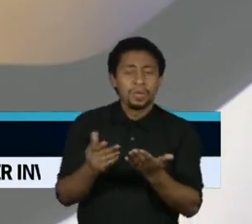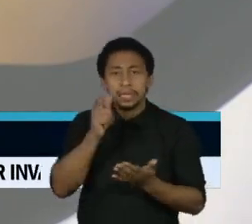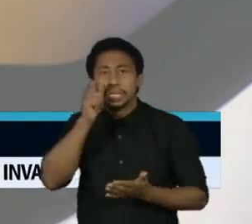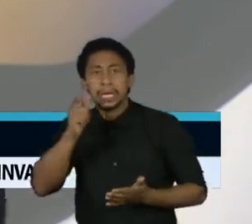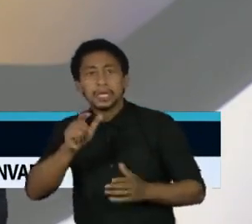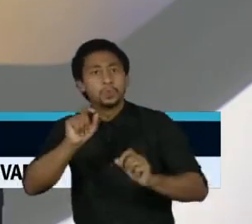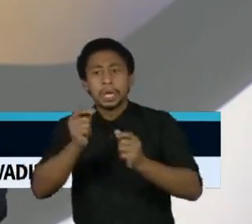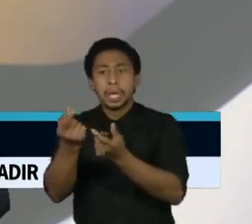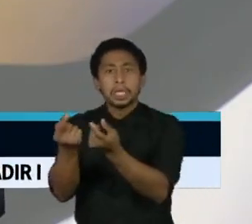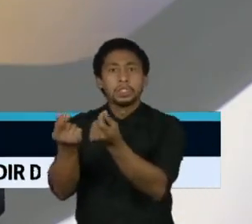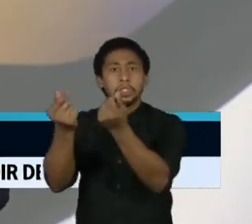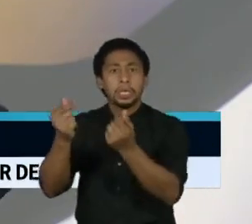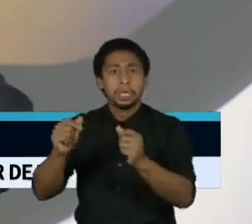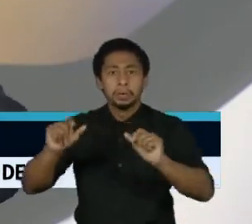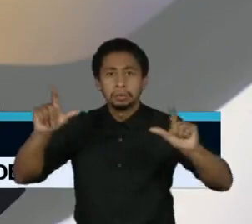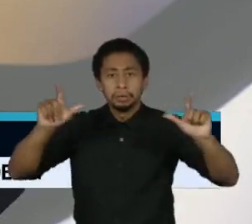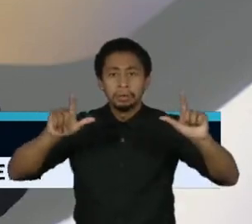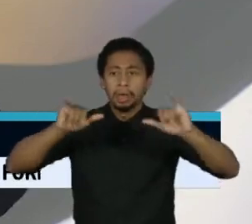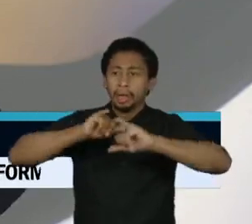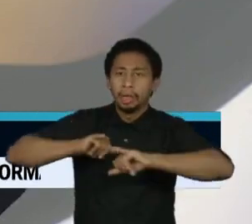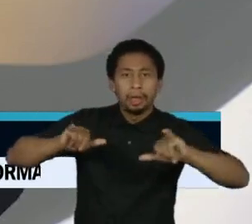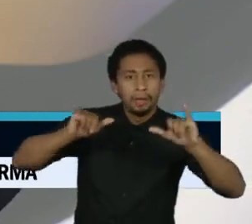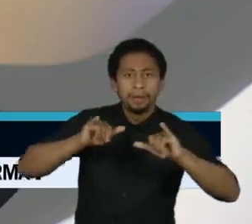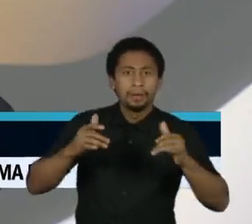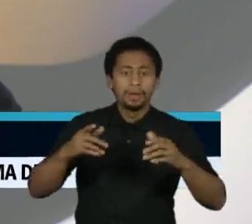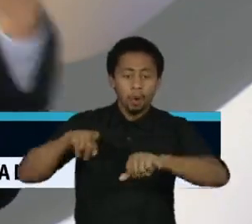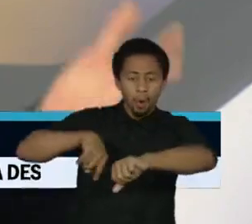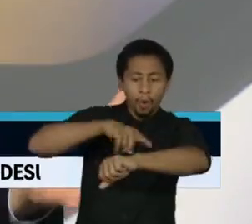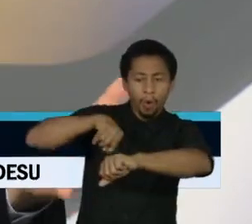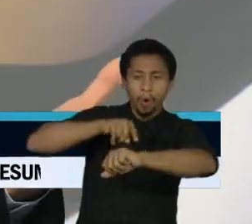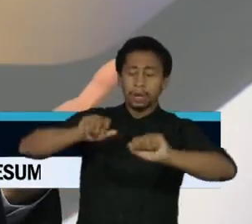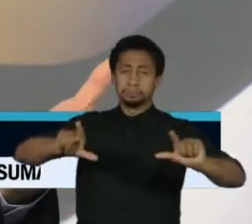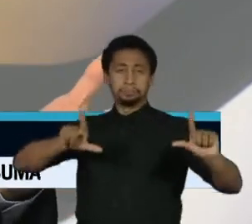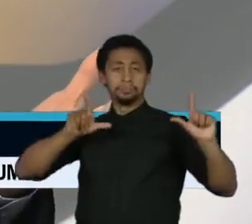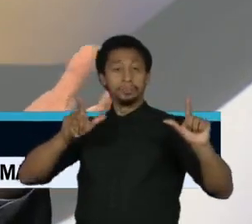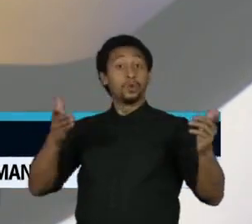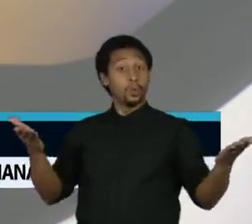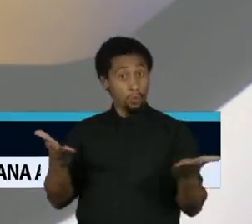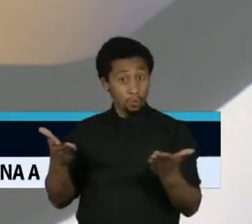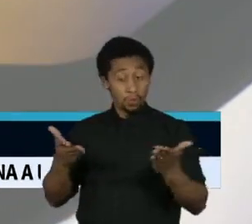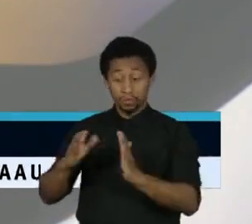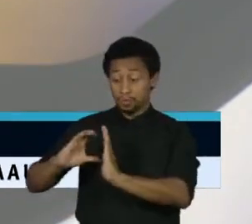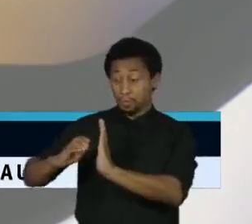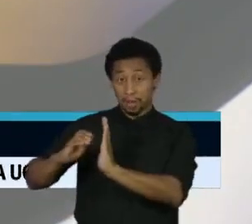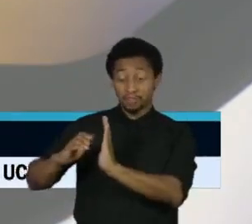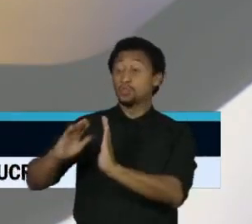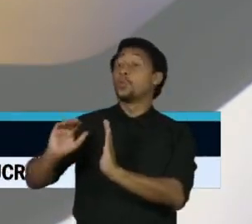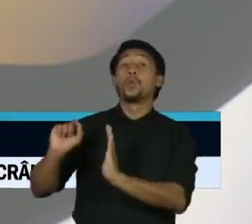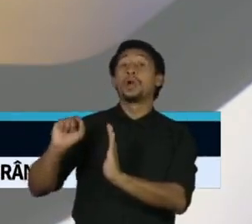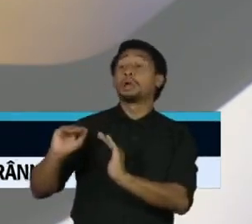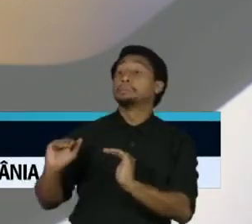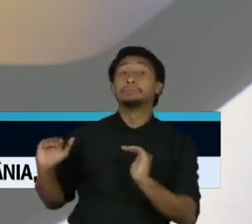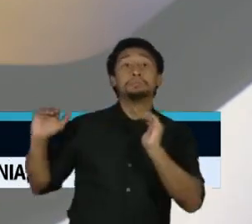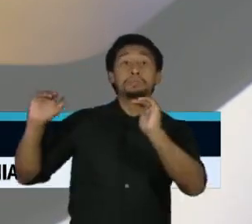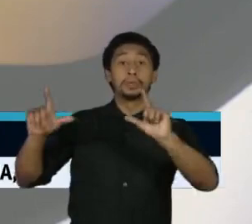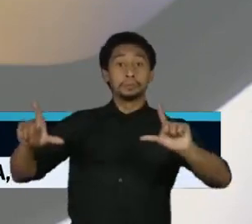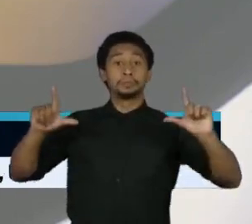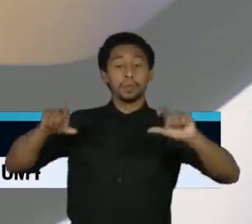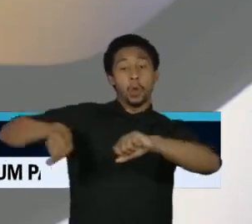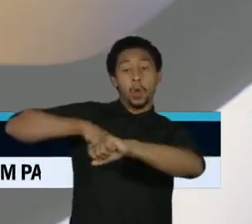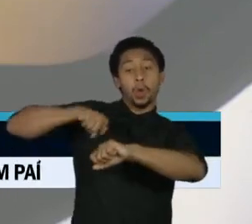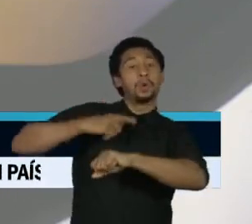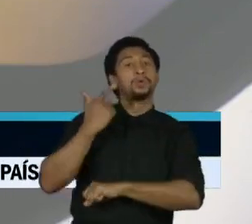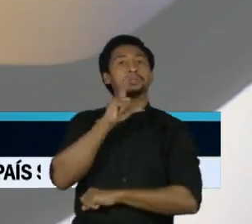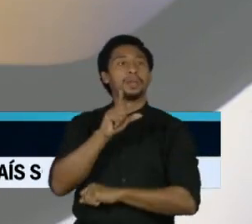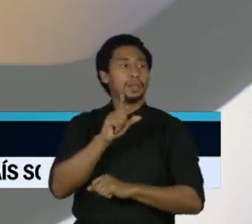que é poder tem ter mais União Brasil é onde o partiu grande poderoso e vai tudo então eu não sei